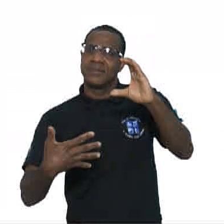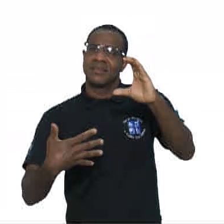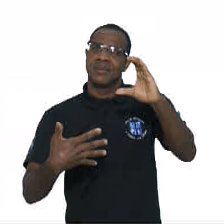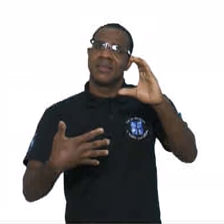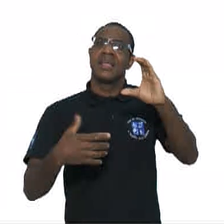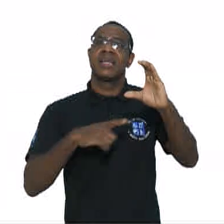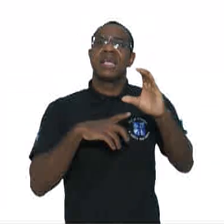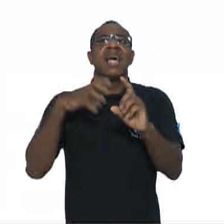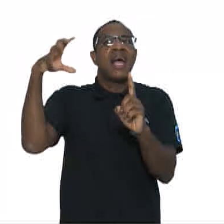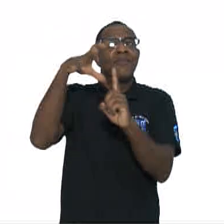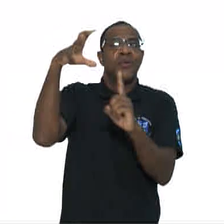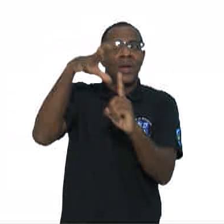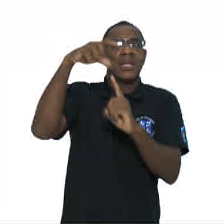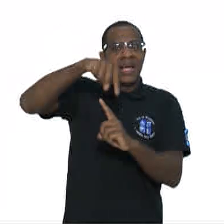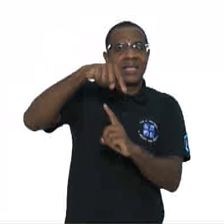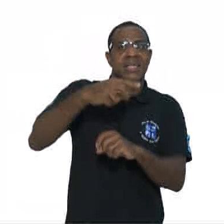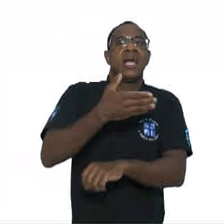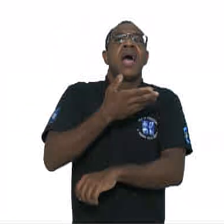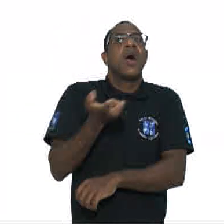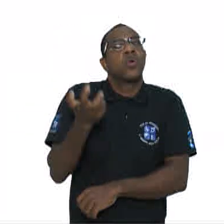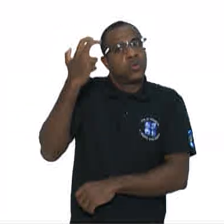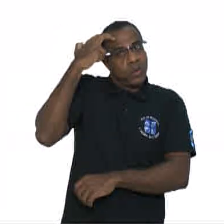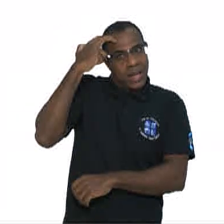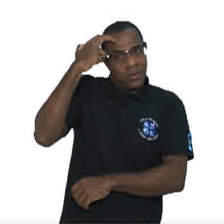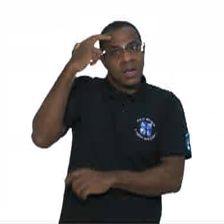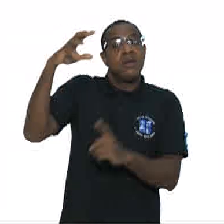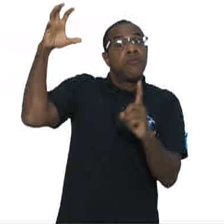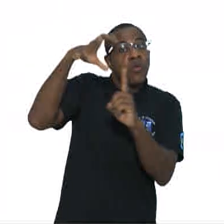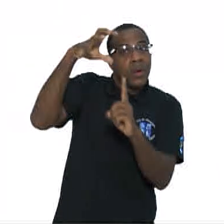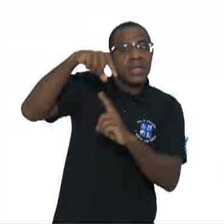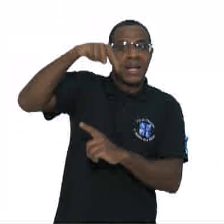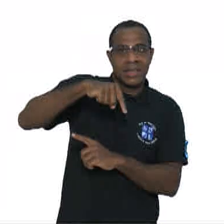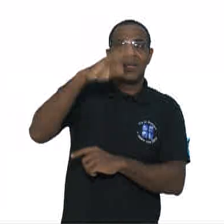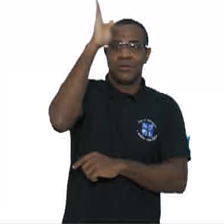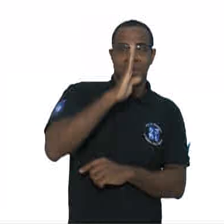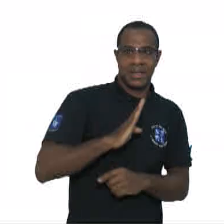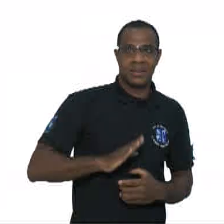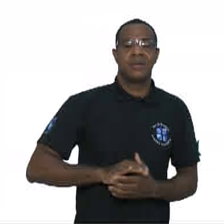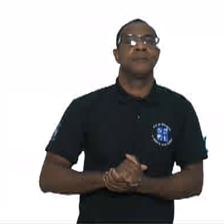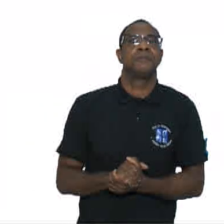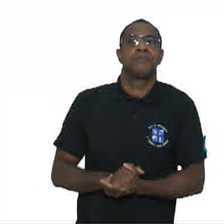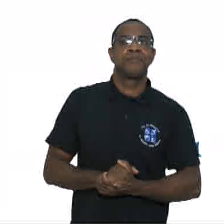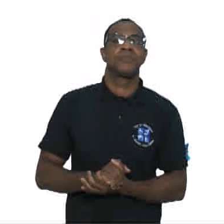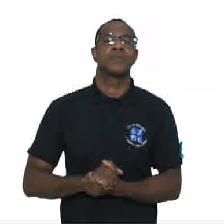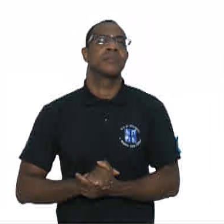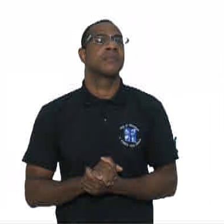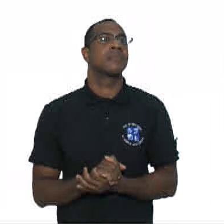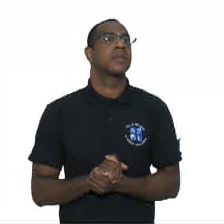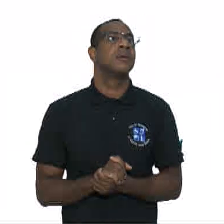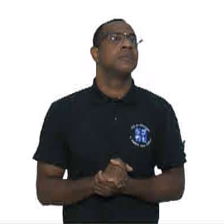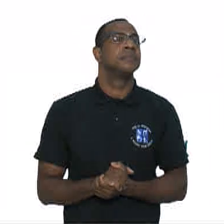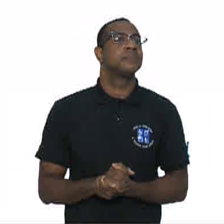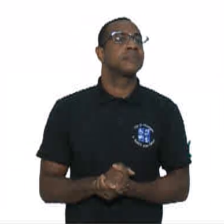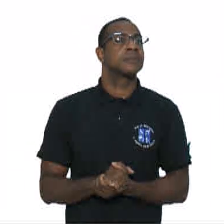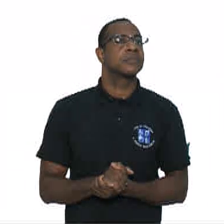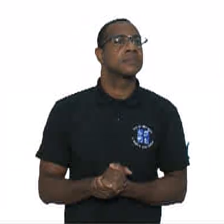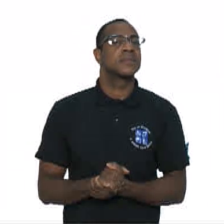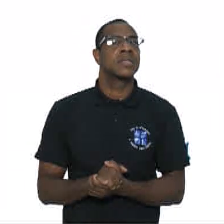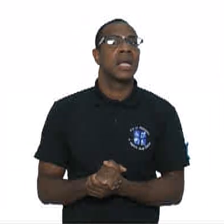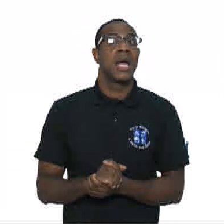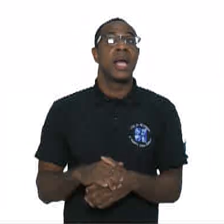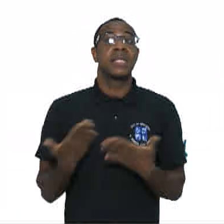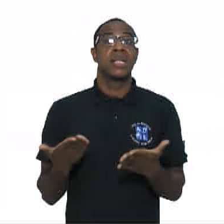essa diversidade cultural e essa influência cultural europeia em outras partes do mundo, né? E um